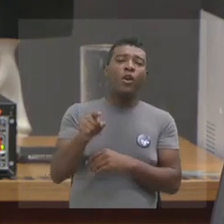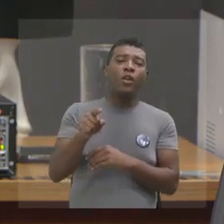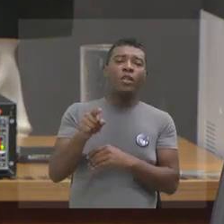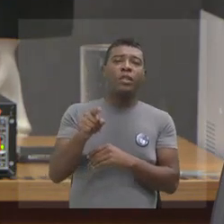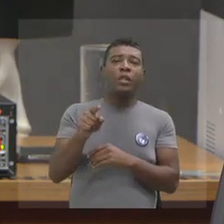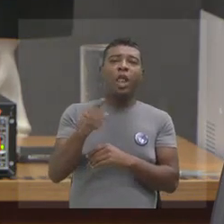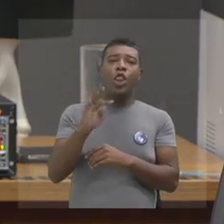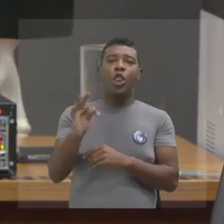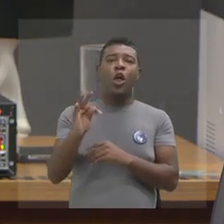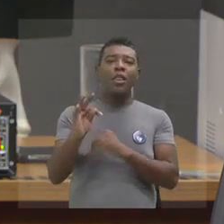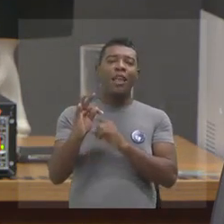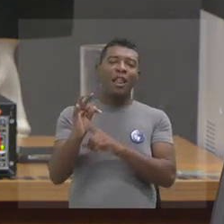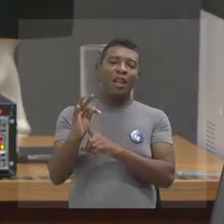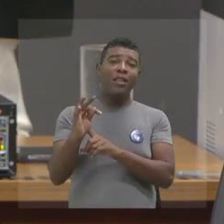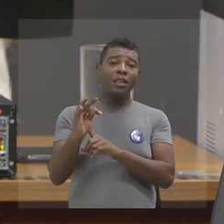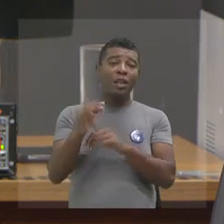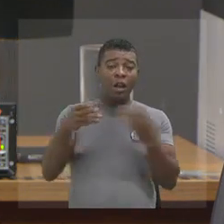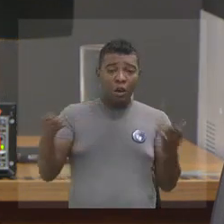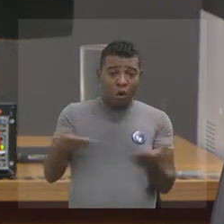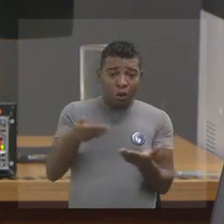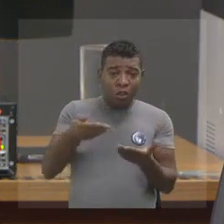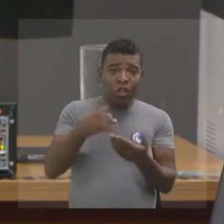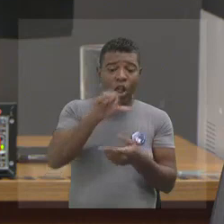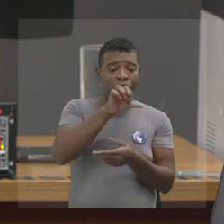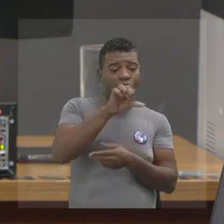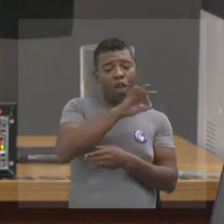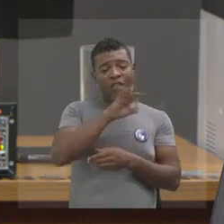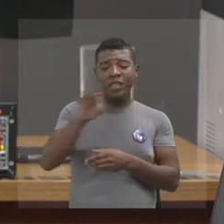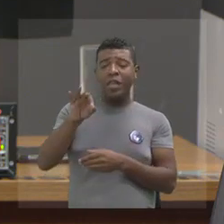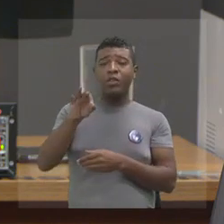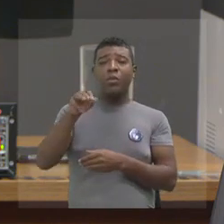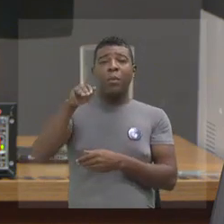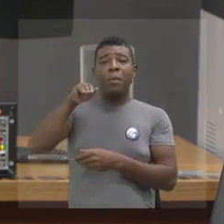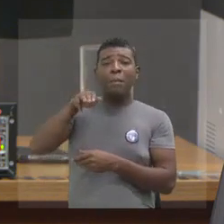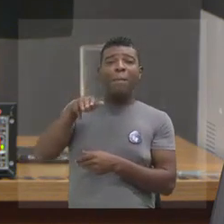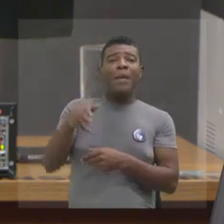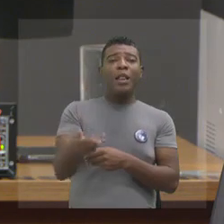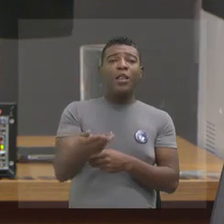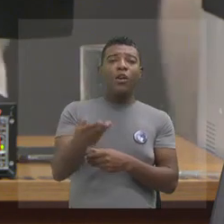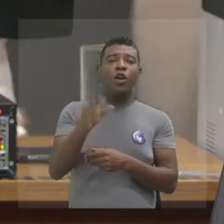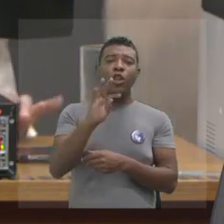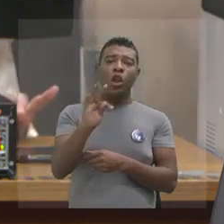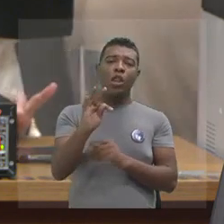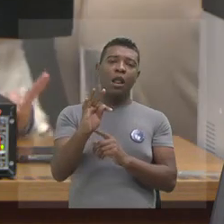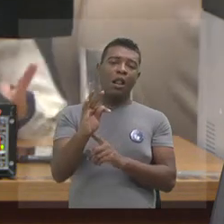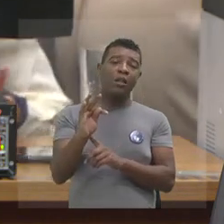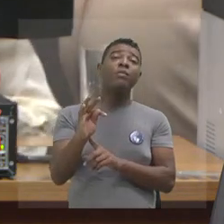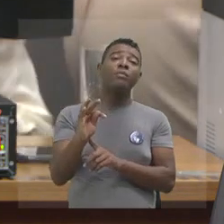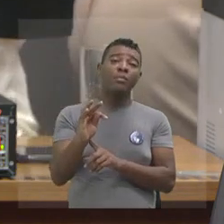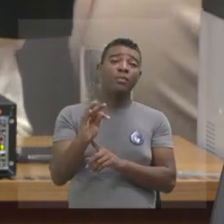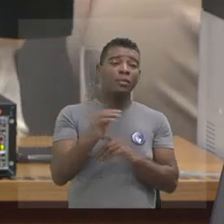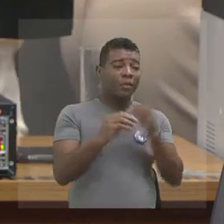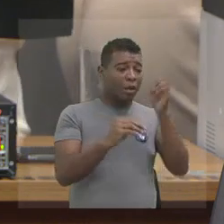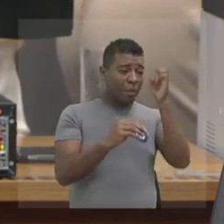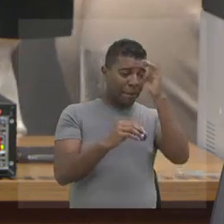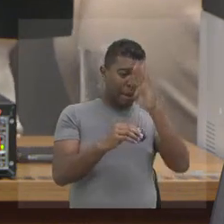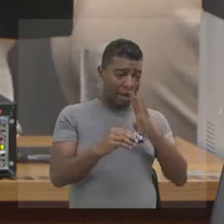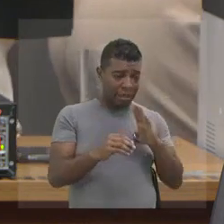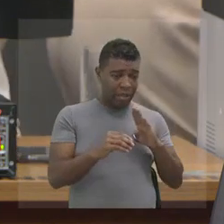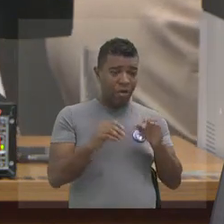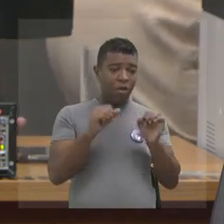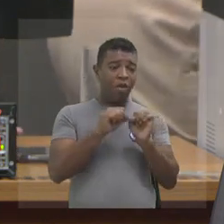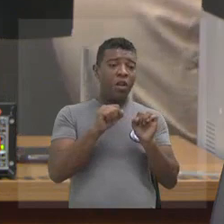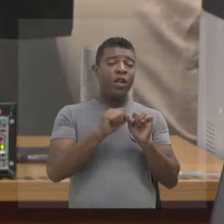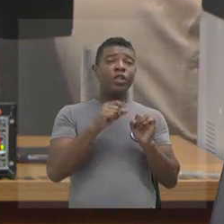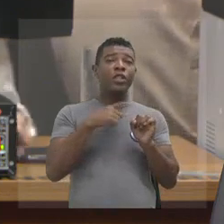produzindo 900 milhões de toneladas o Brasil produzia 330 um aumento